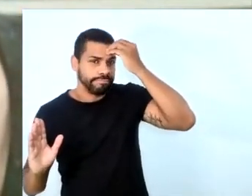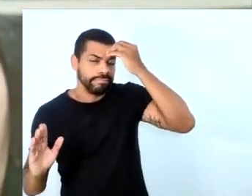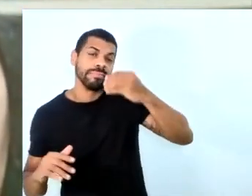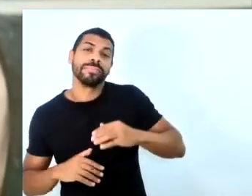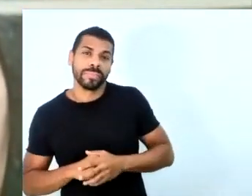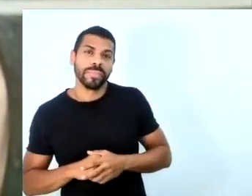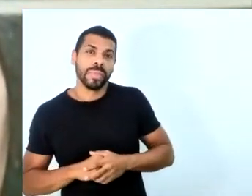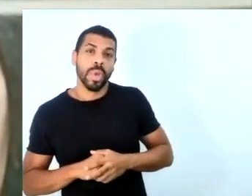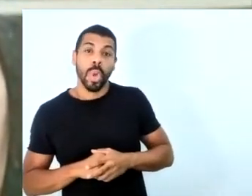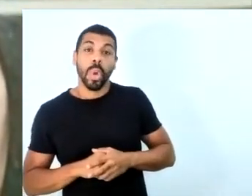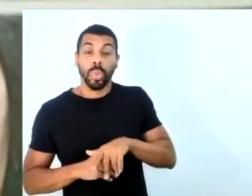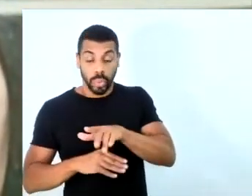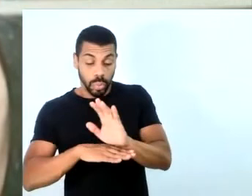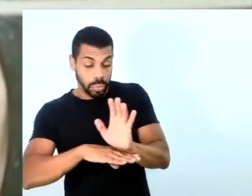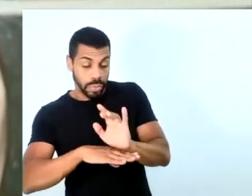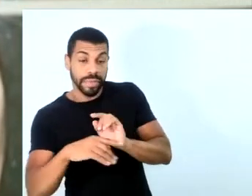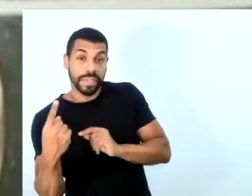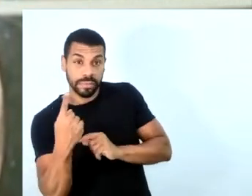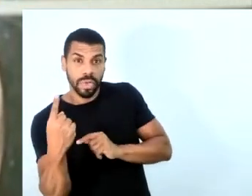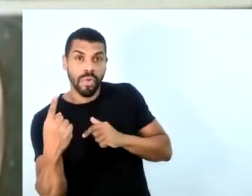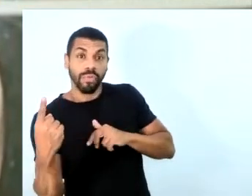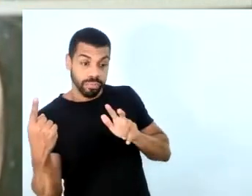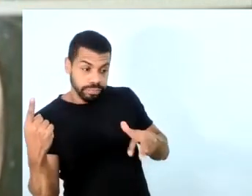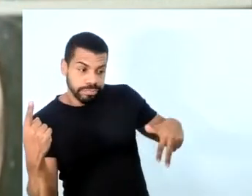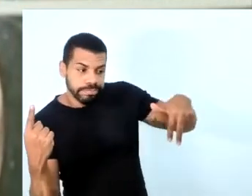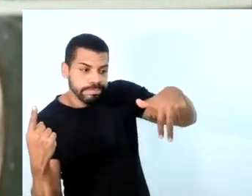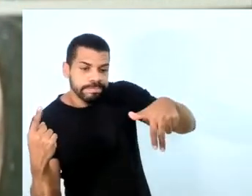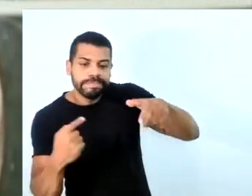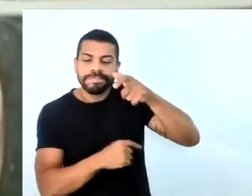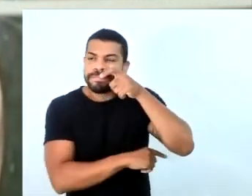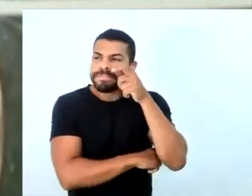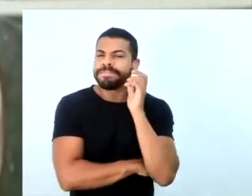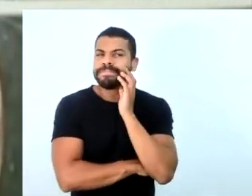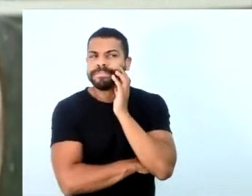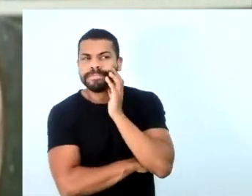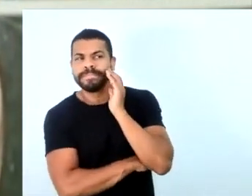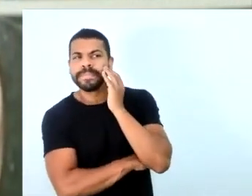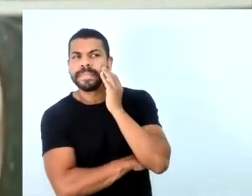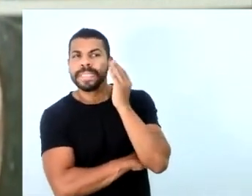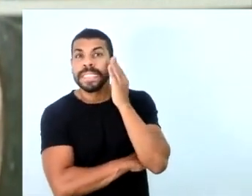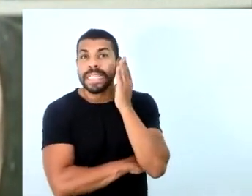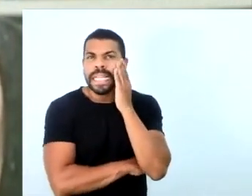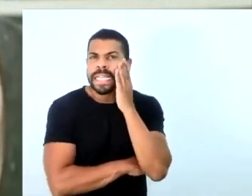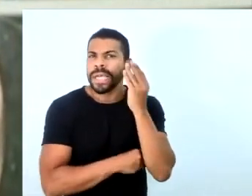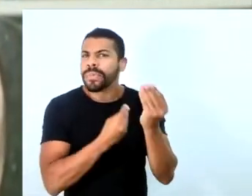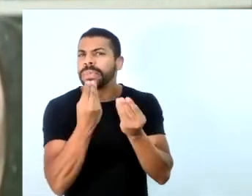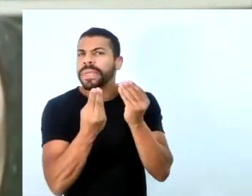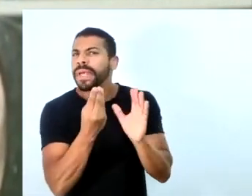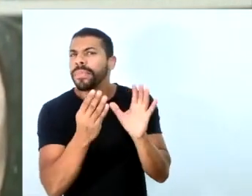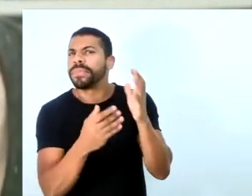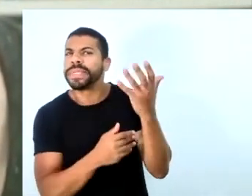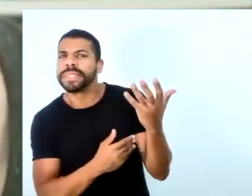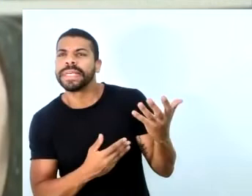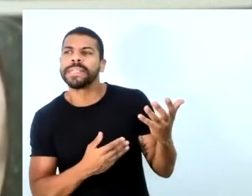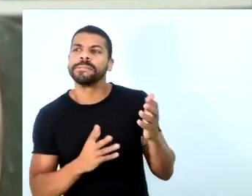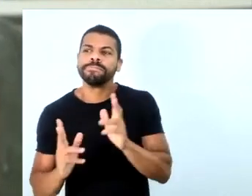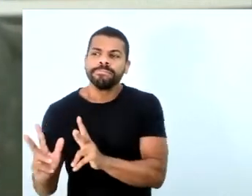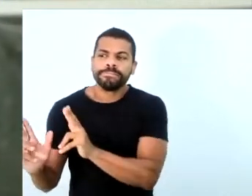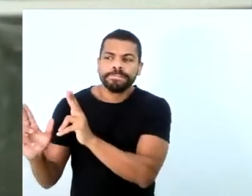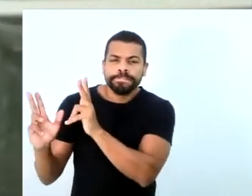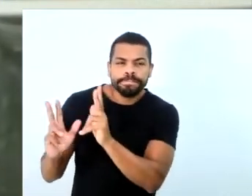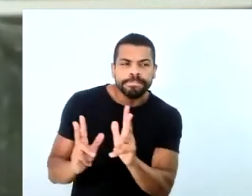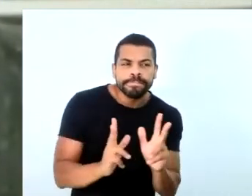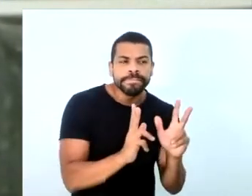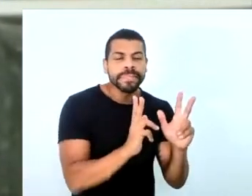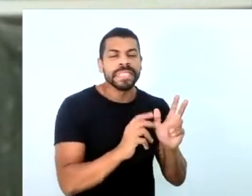Pluft eu fui 2 vezes, porque tinha umas cenas que eu precisava entender a filmagem, de que estava acontecendo. Mas eu